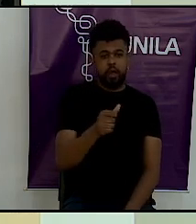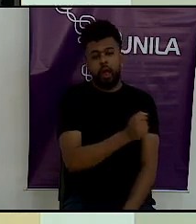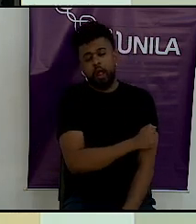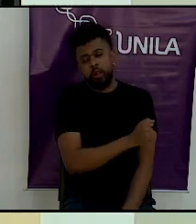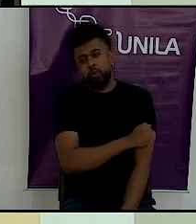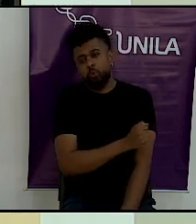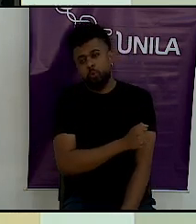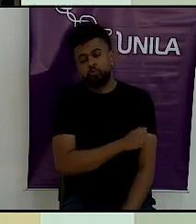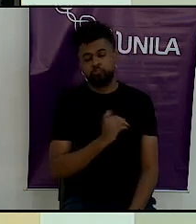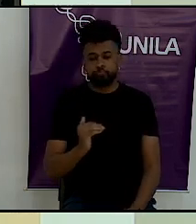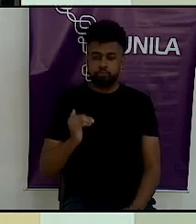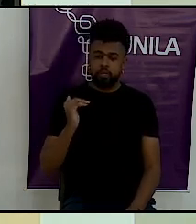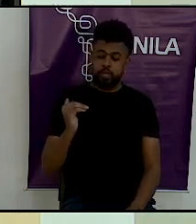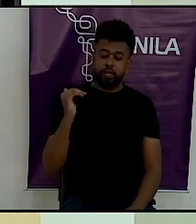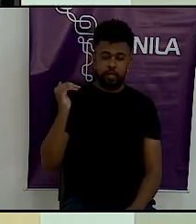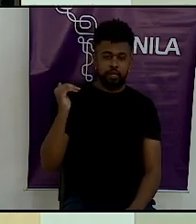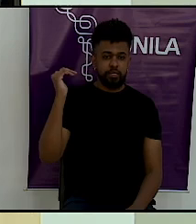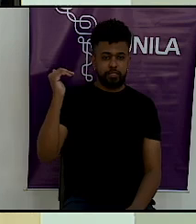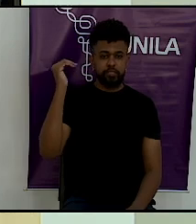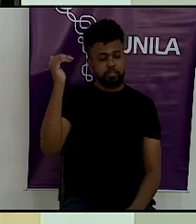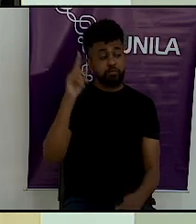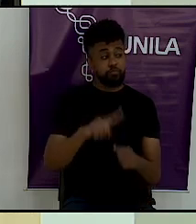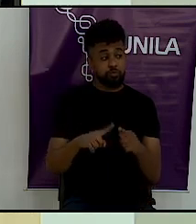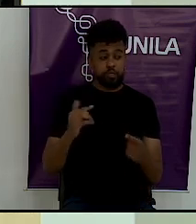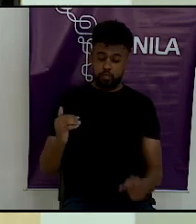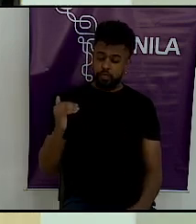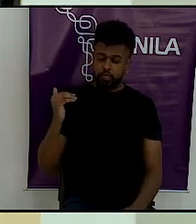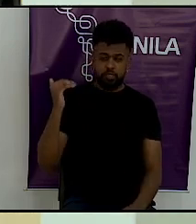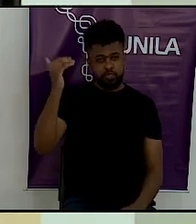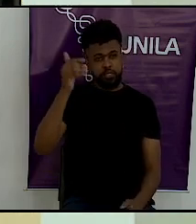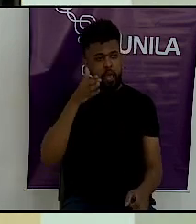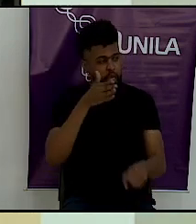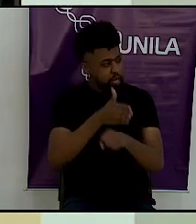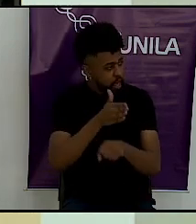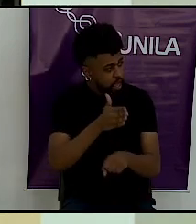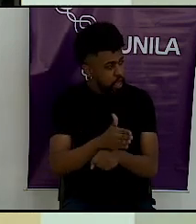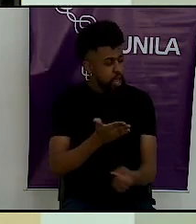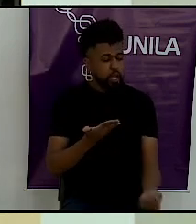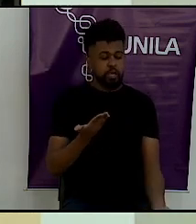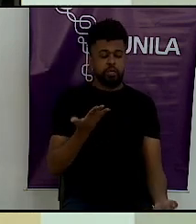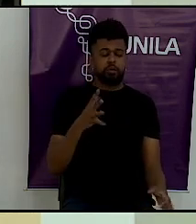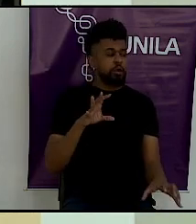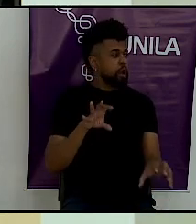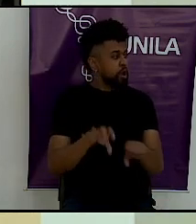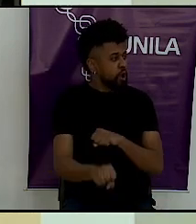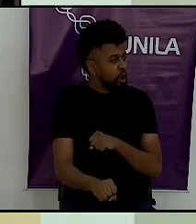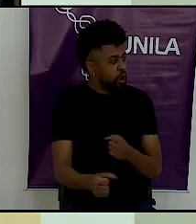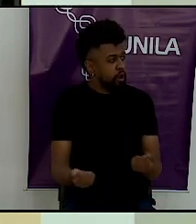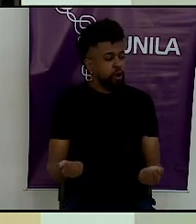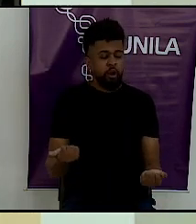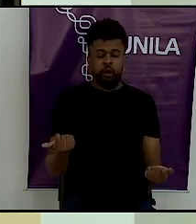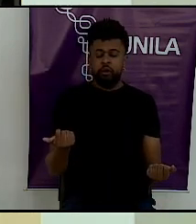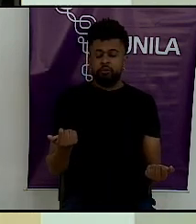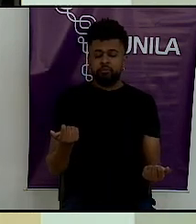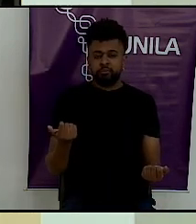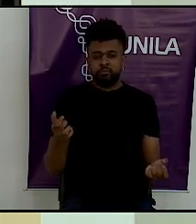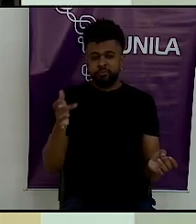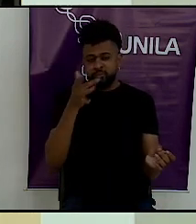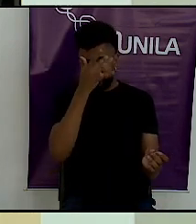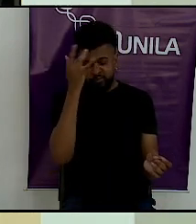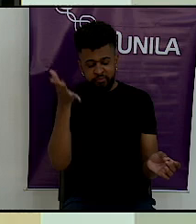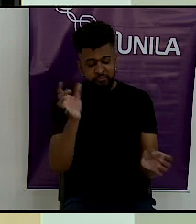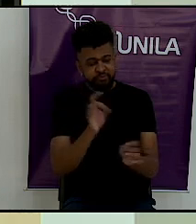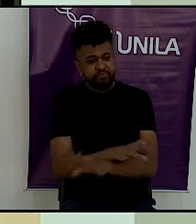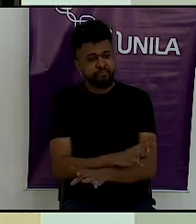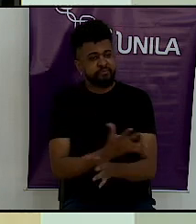aluno equivalente foi crescendo, provavelmente porque crescia o número de ingressos, de formados, de